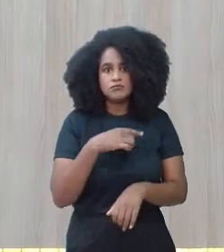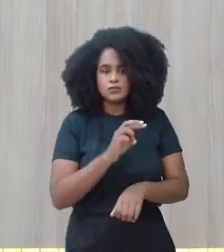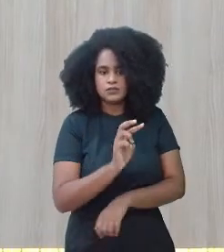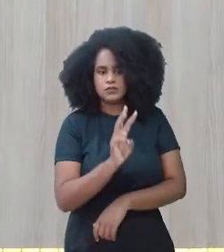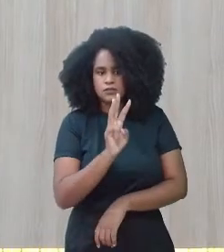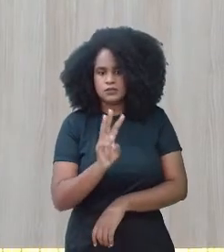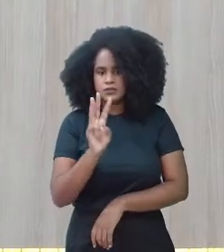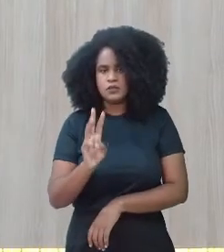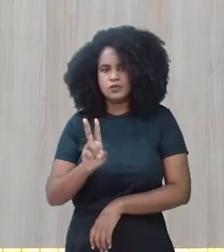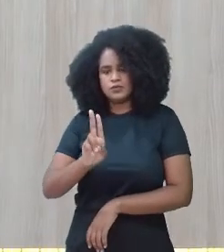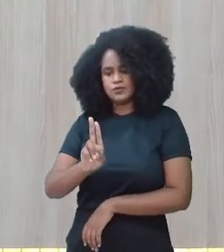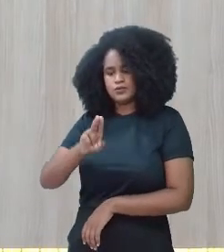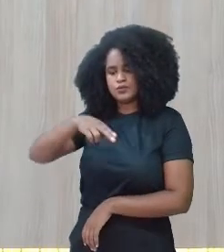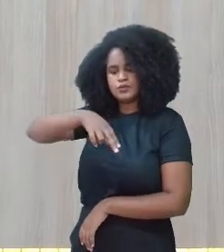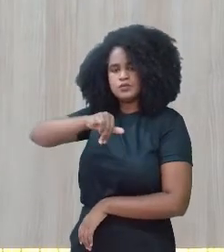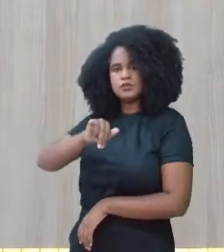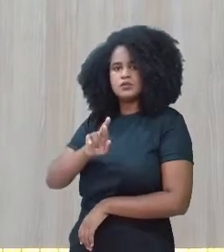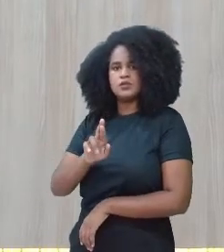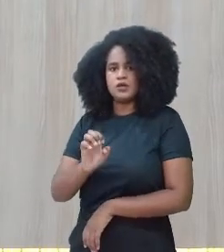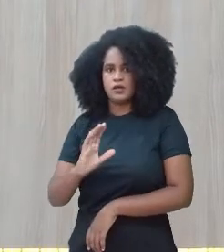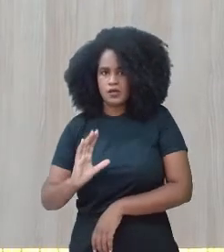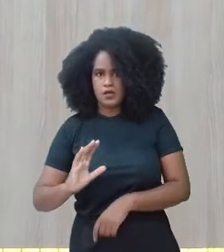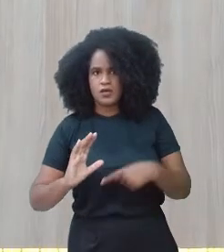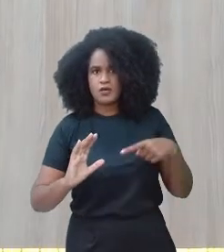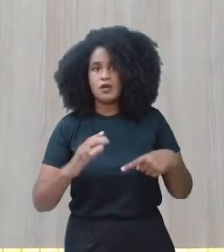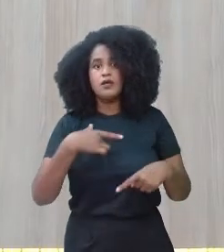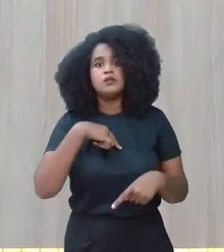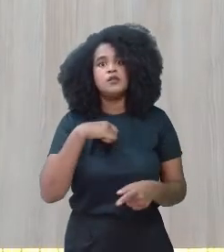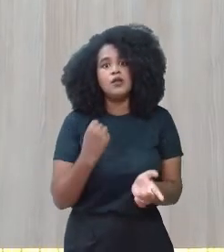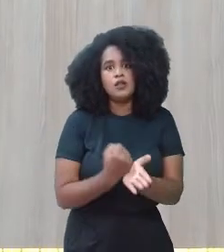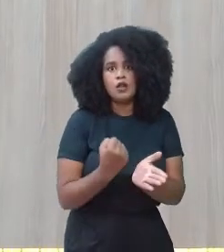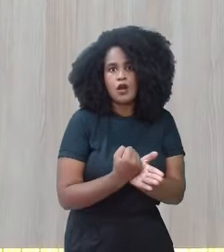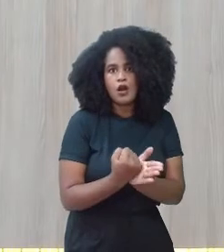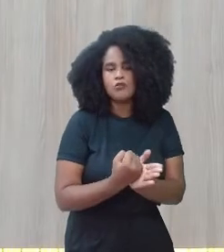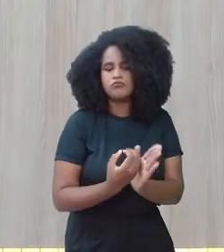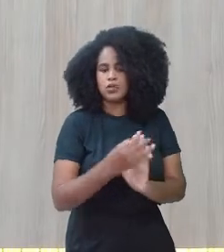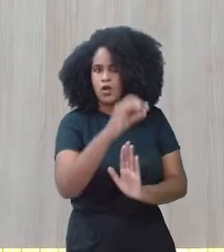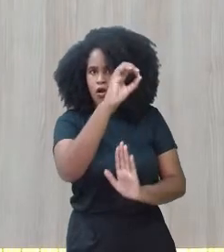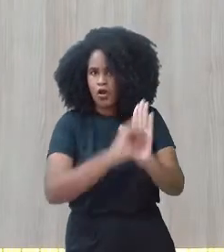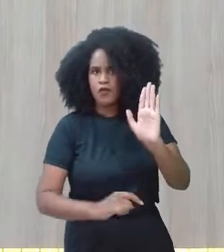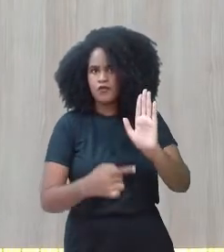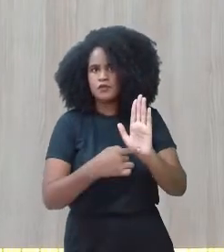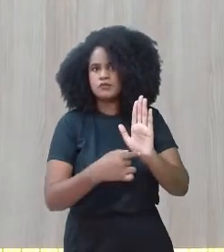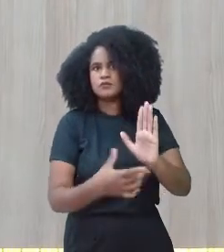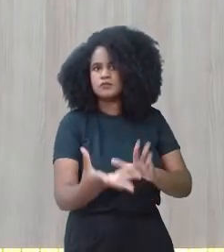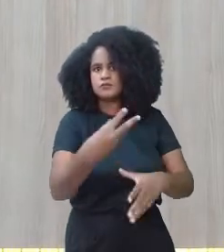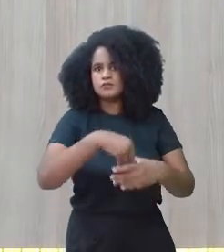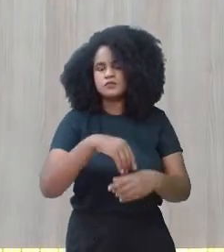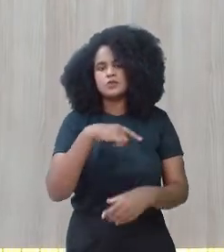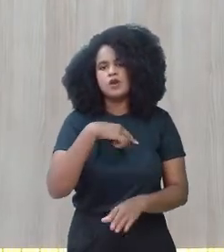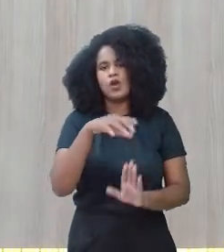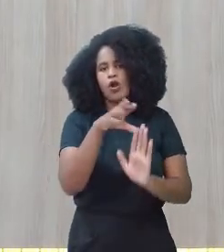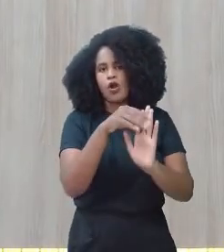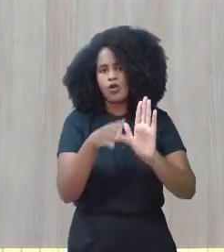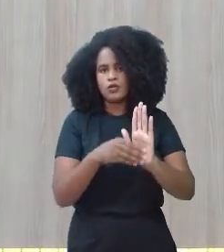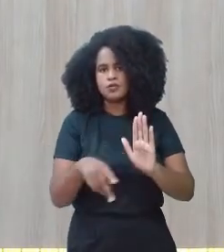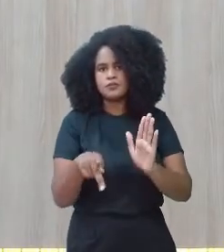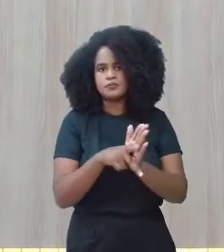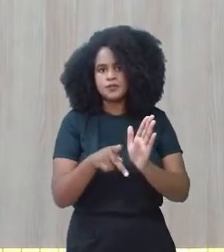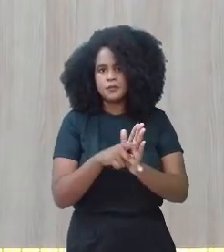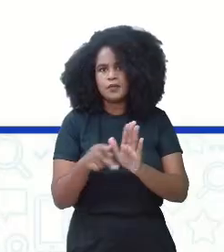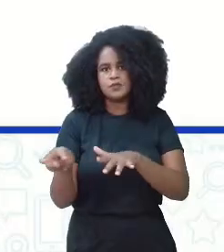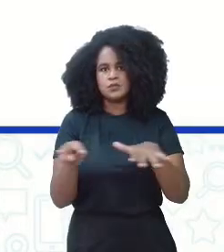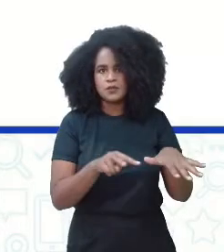o documento oficial que tem todos os conteúdos, né, para você poder acompanhar as disciplinas, tá? Então, o conteúdo dessa semana tá